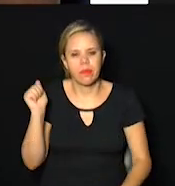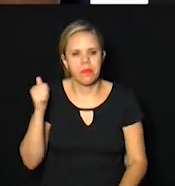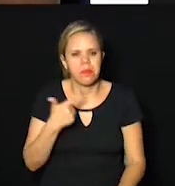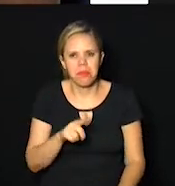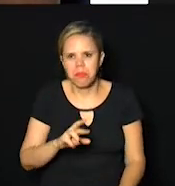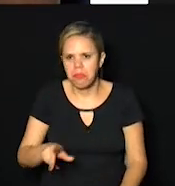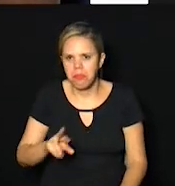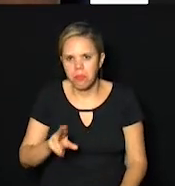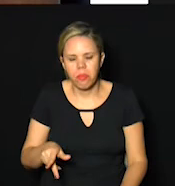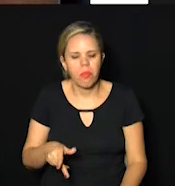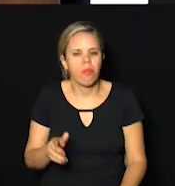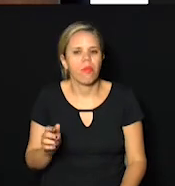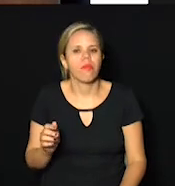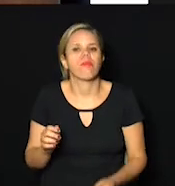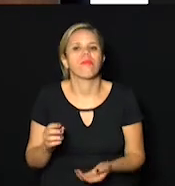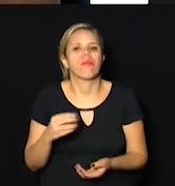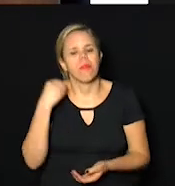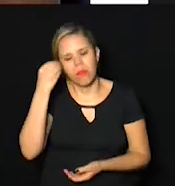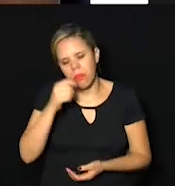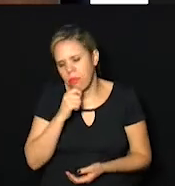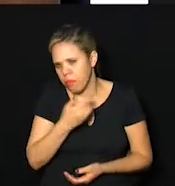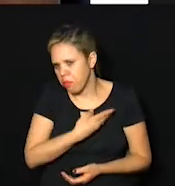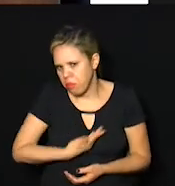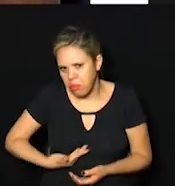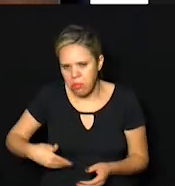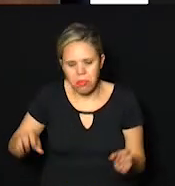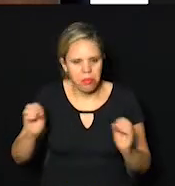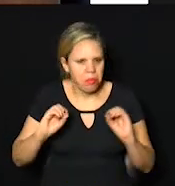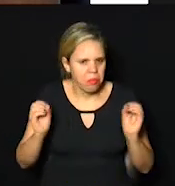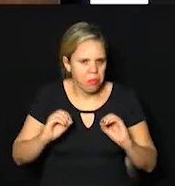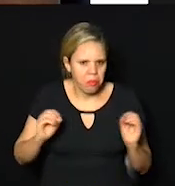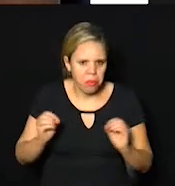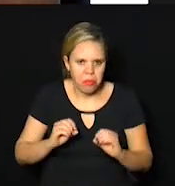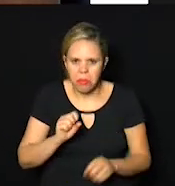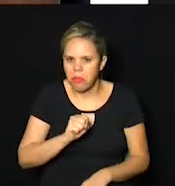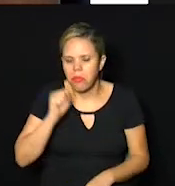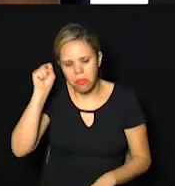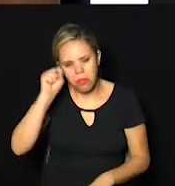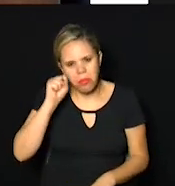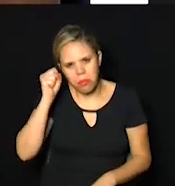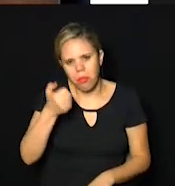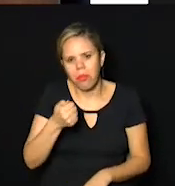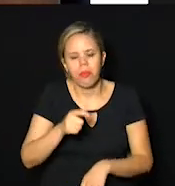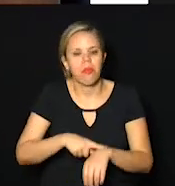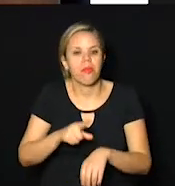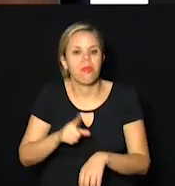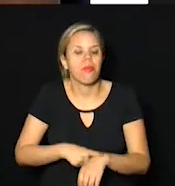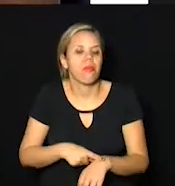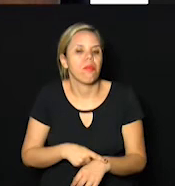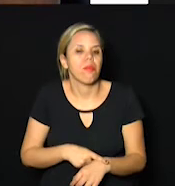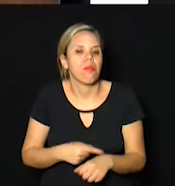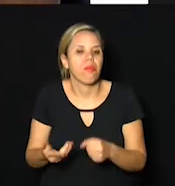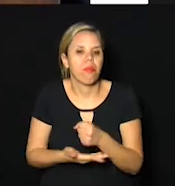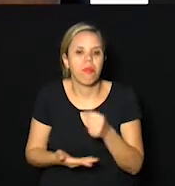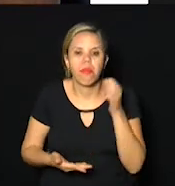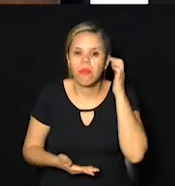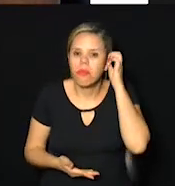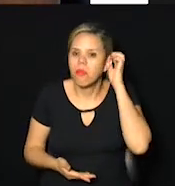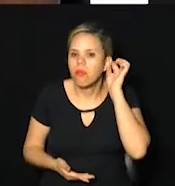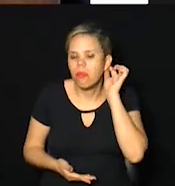né? O Obama não tinha sido governador, tinha sido senador por pouco tempo, ele era senador júnior ainda,